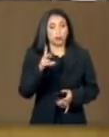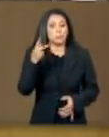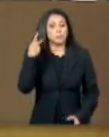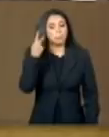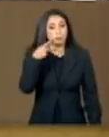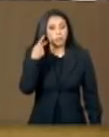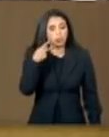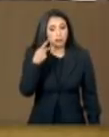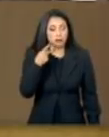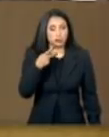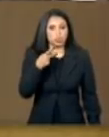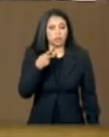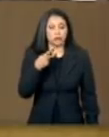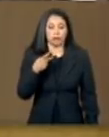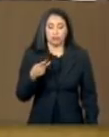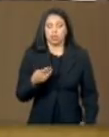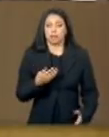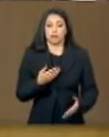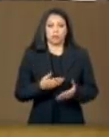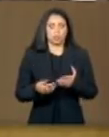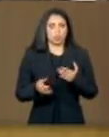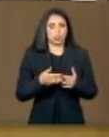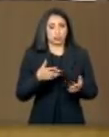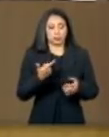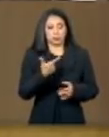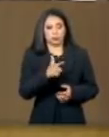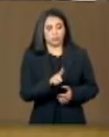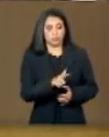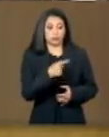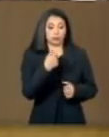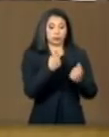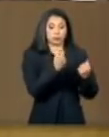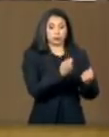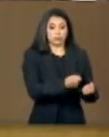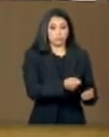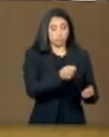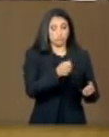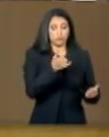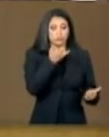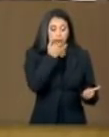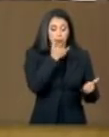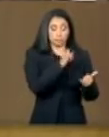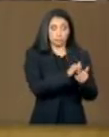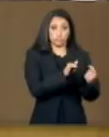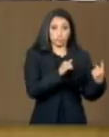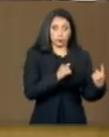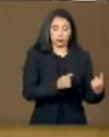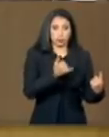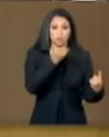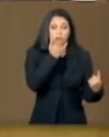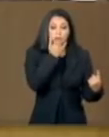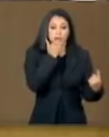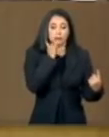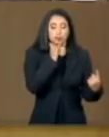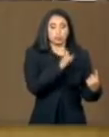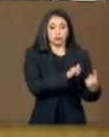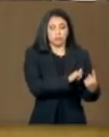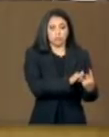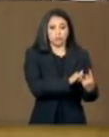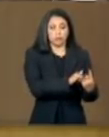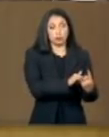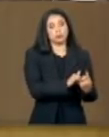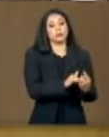todo e qualquer caso assegurando que o anistiado em procedimento administrativo o devido processo legal